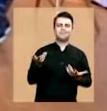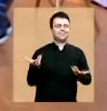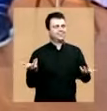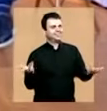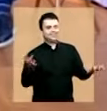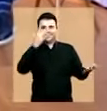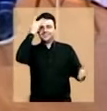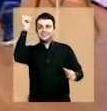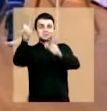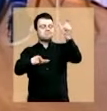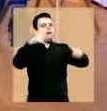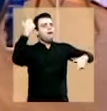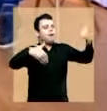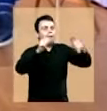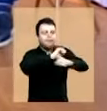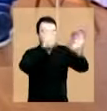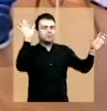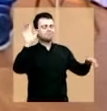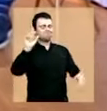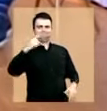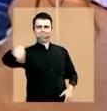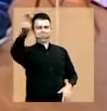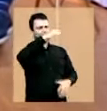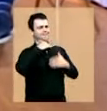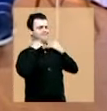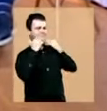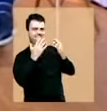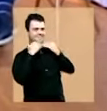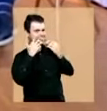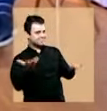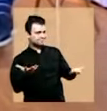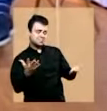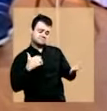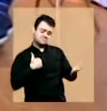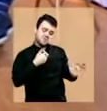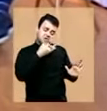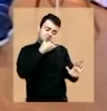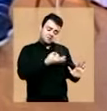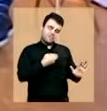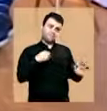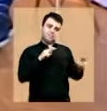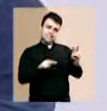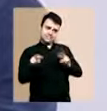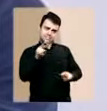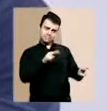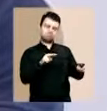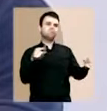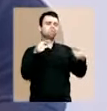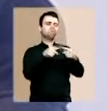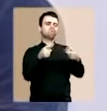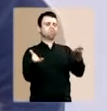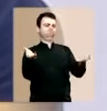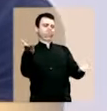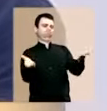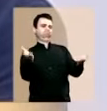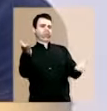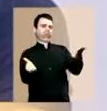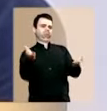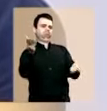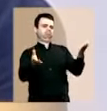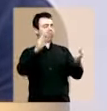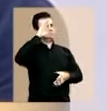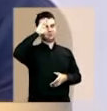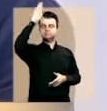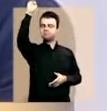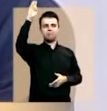que nunca ninguém conseguiu explicar o que é a sustentabilidade. Mas, na minha visão, eu acho que eu substituiria por equilíbrio, né? Equilíbrio. Essa